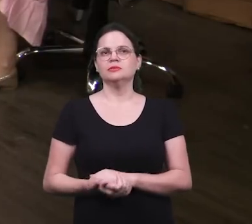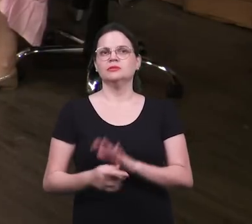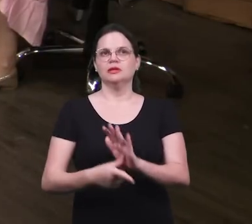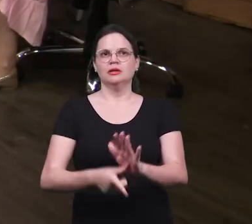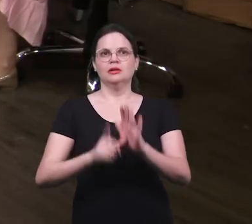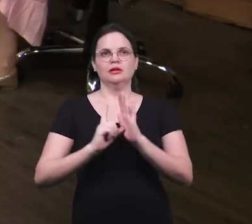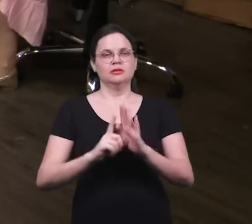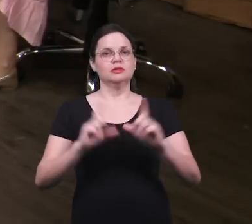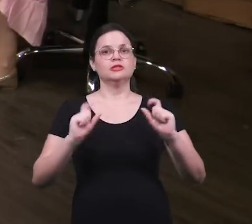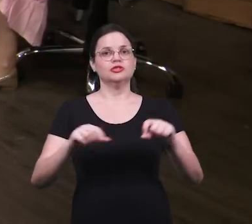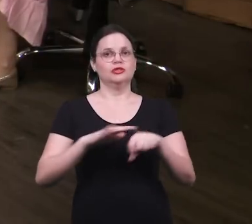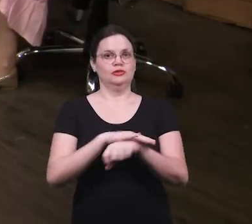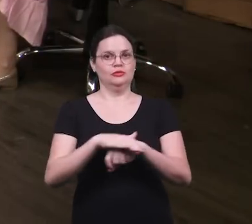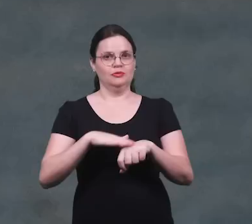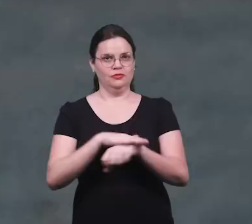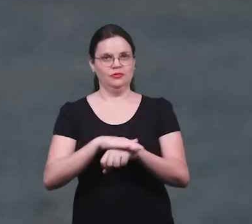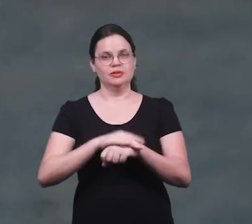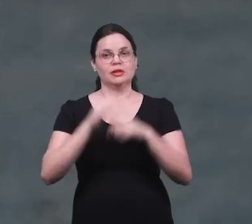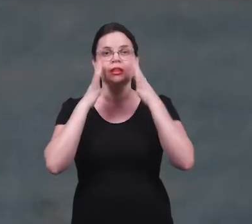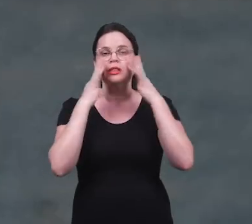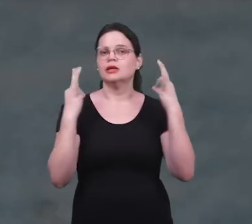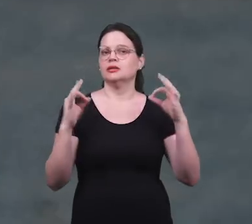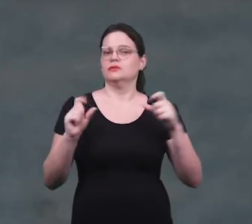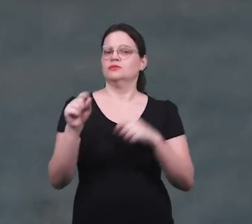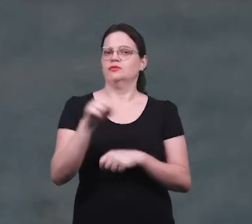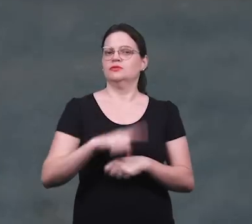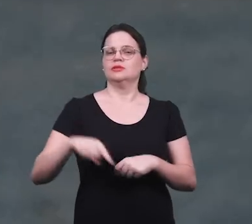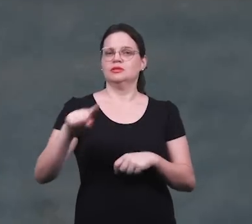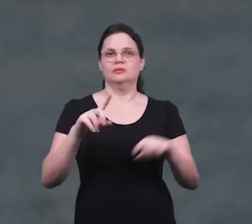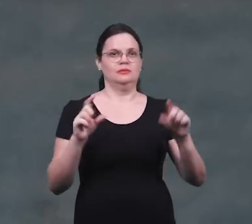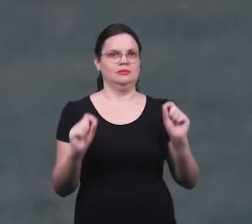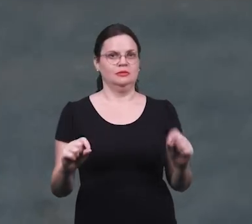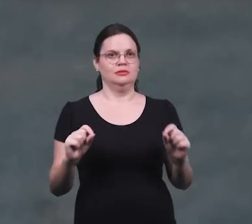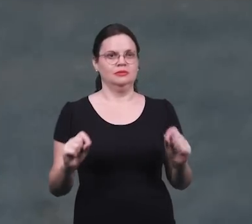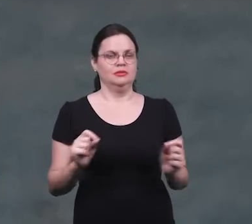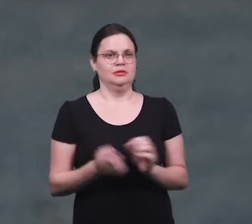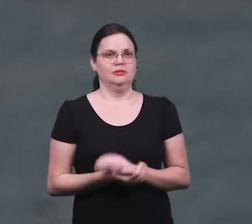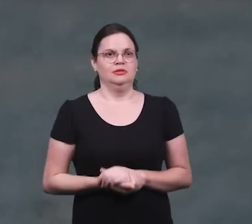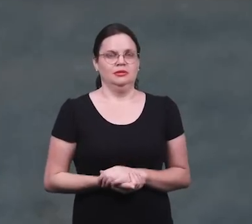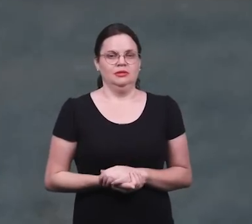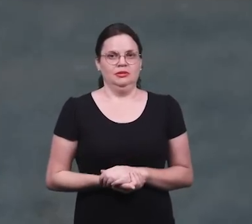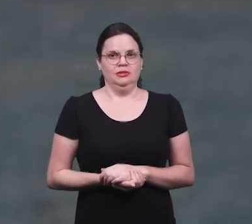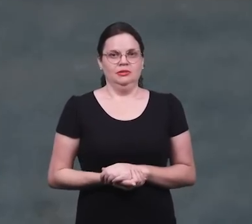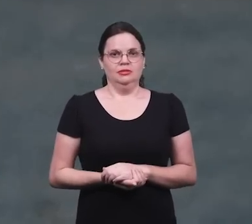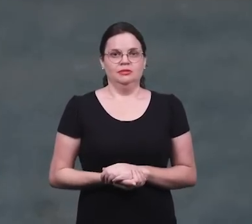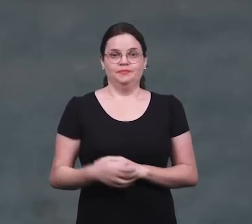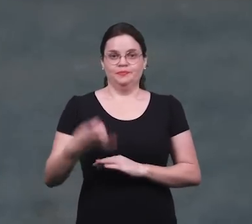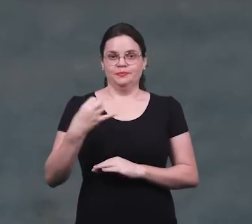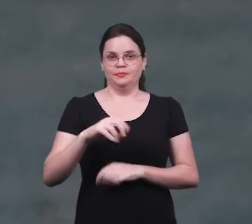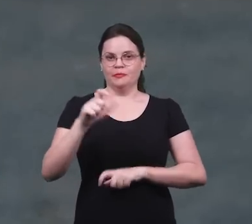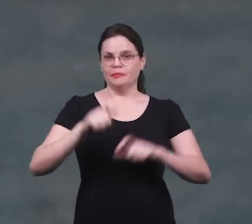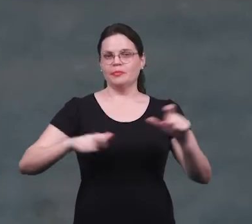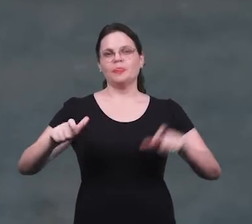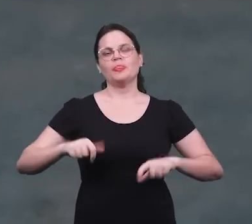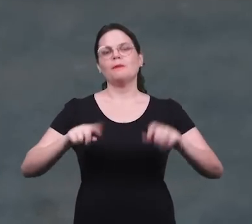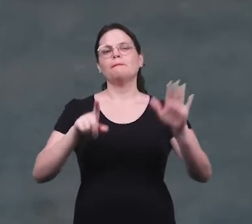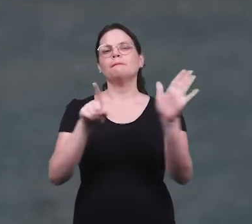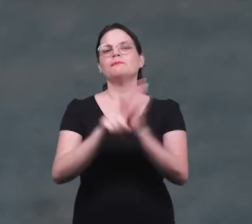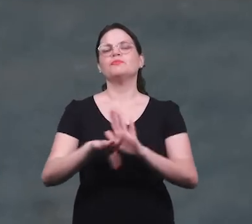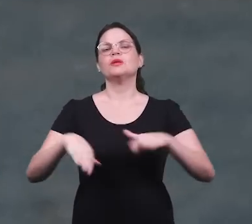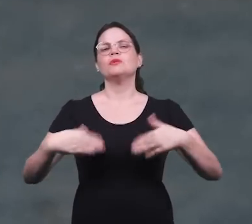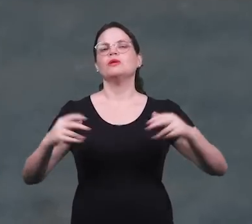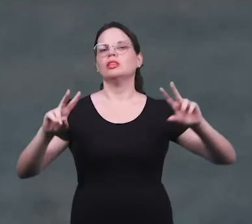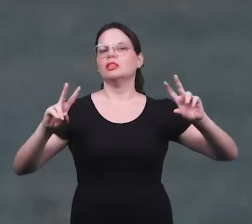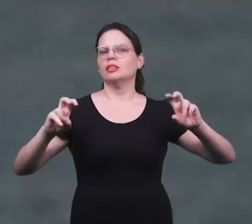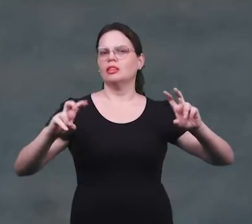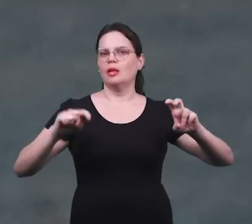com as perguntas, é interessante para quem está assistindo, você que está assistindo, olha só, se alguém perguntar qual é o tema do programa, ou